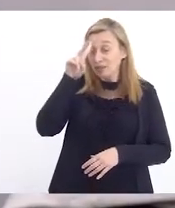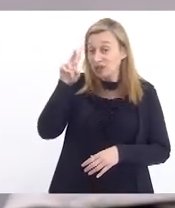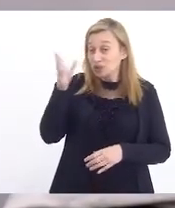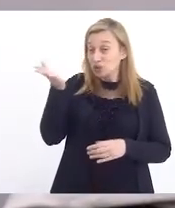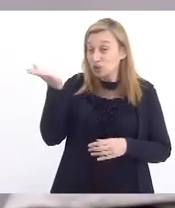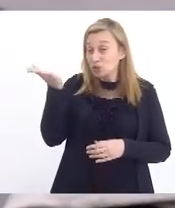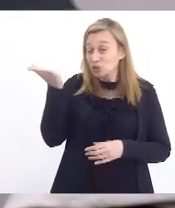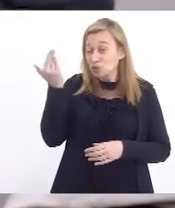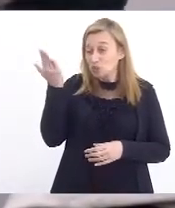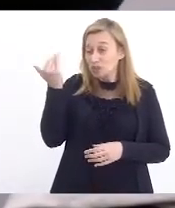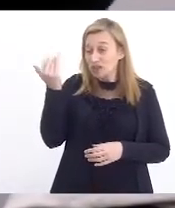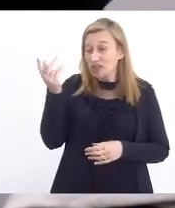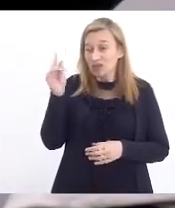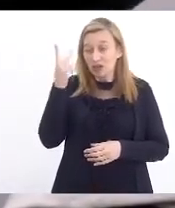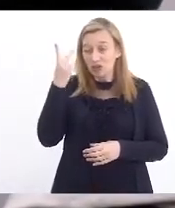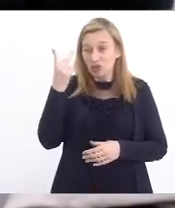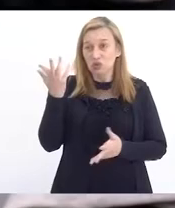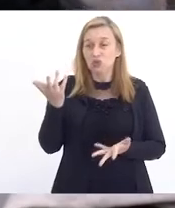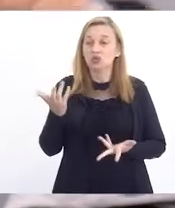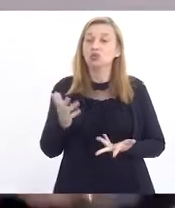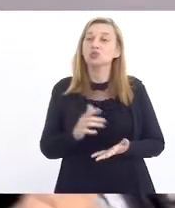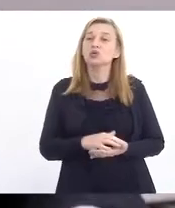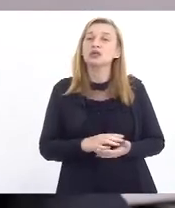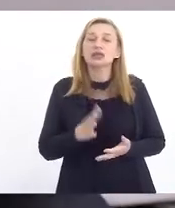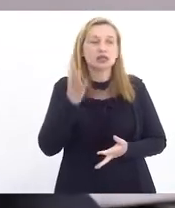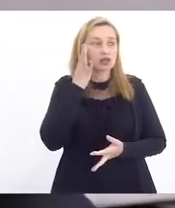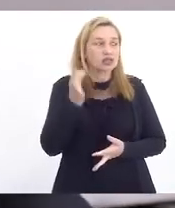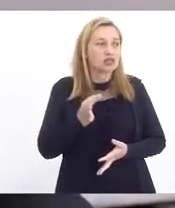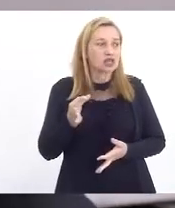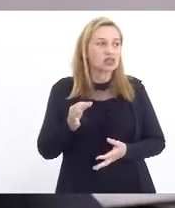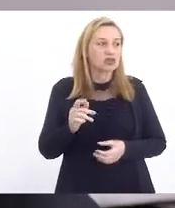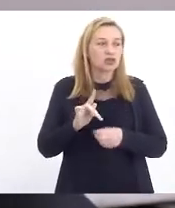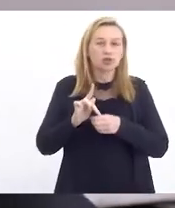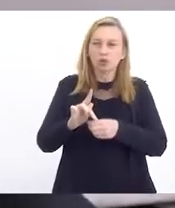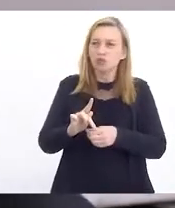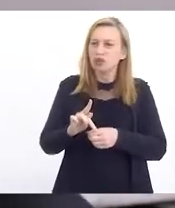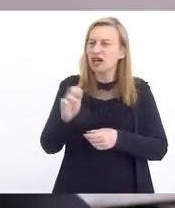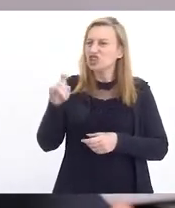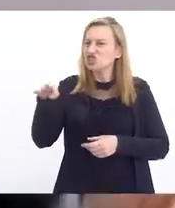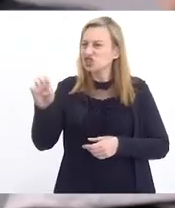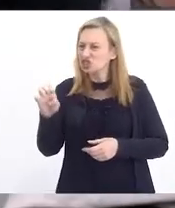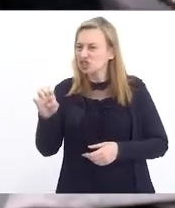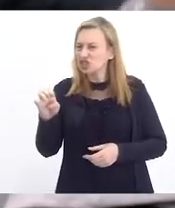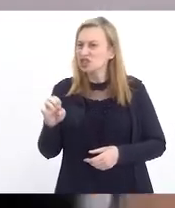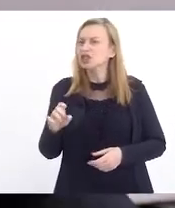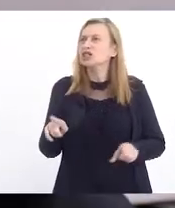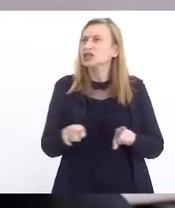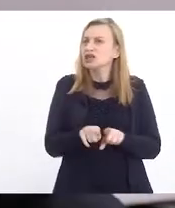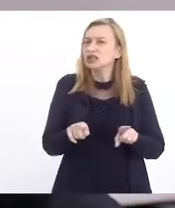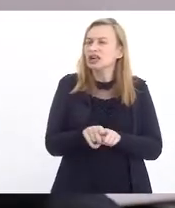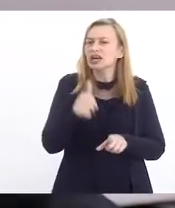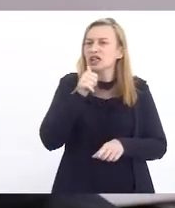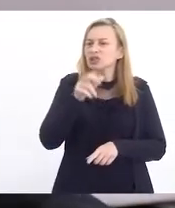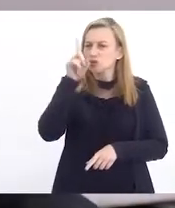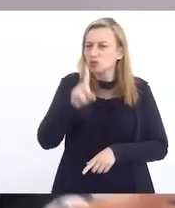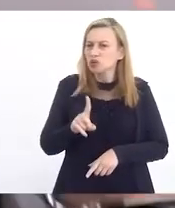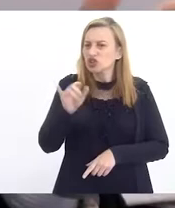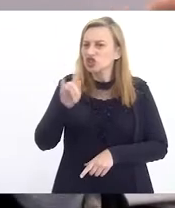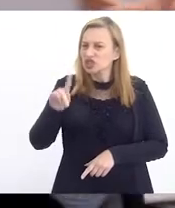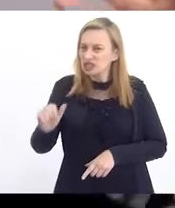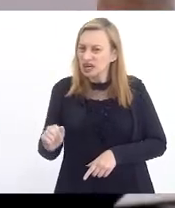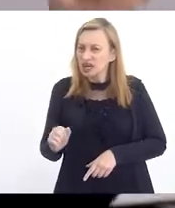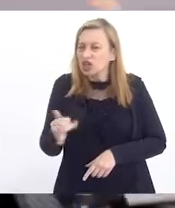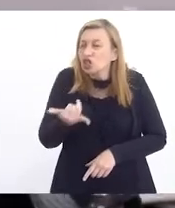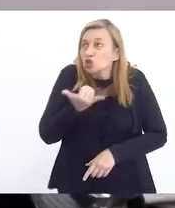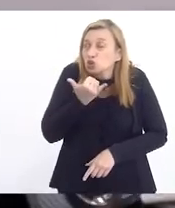absolutamente relevante, que eu não sei se o nosso promotor José Alexandre e a doutora Gisele, né? Só